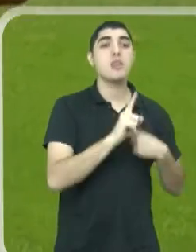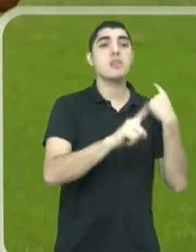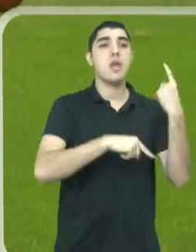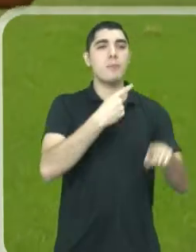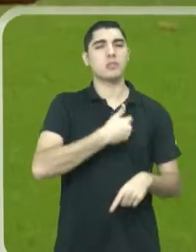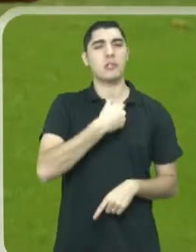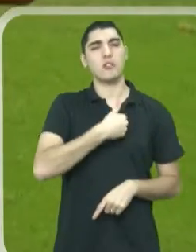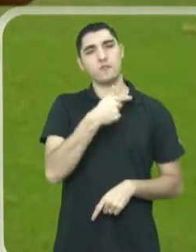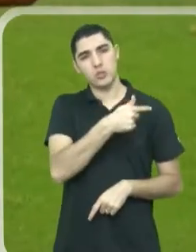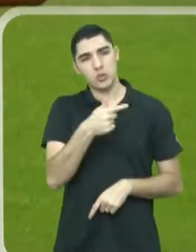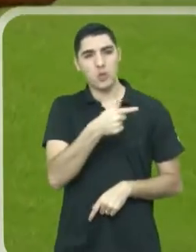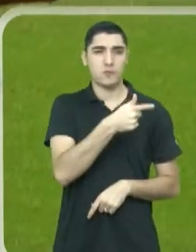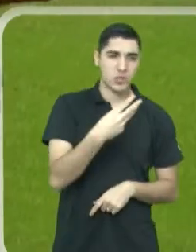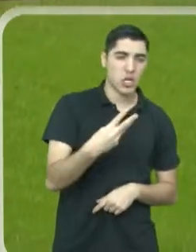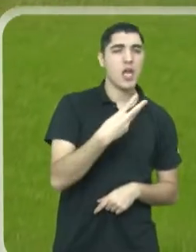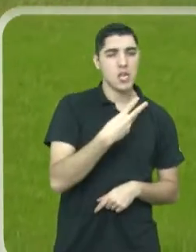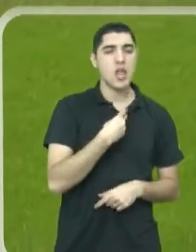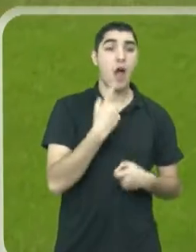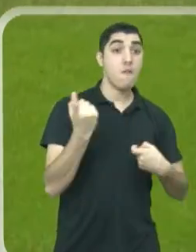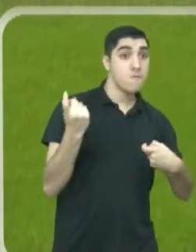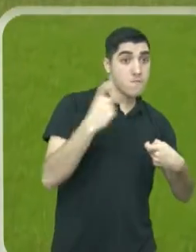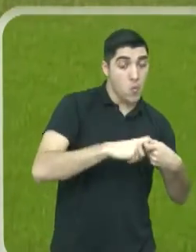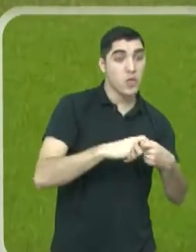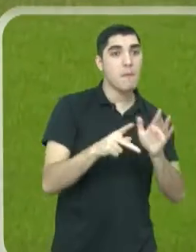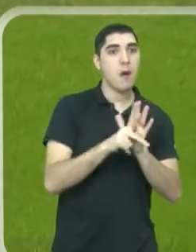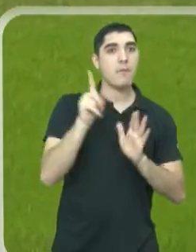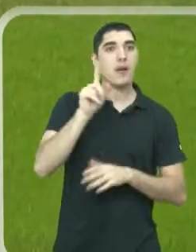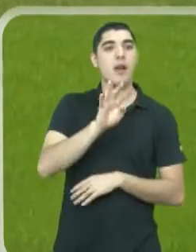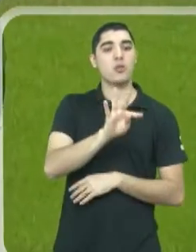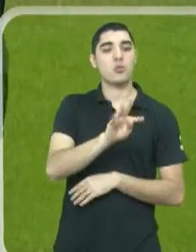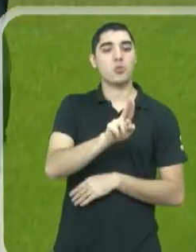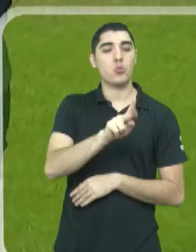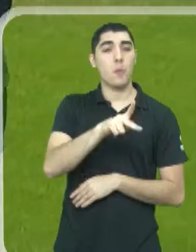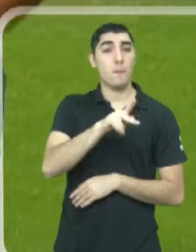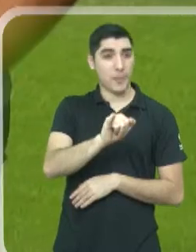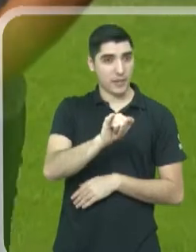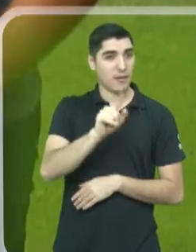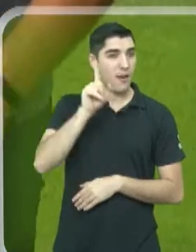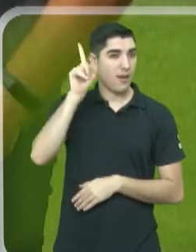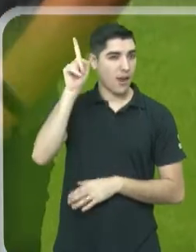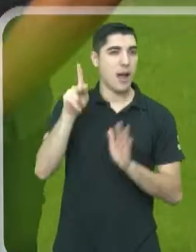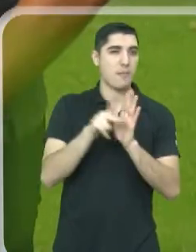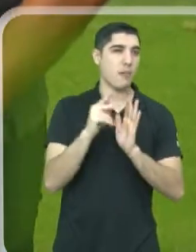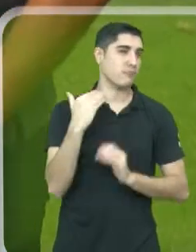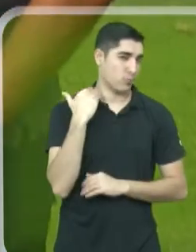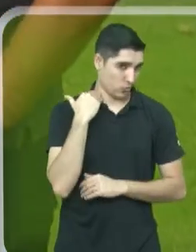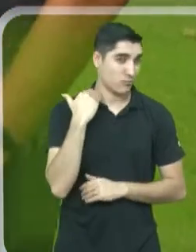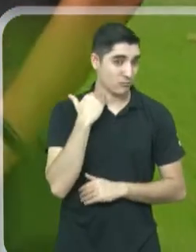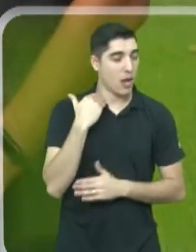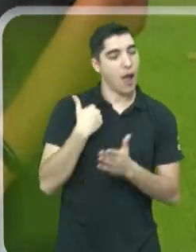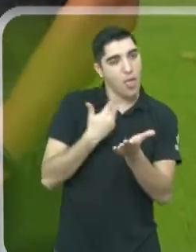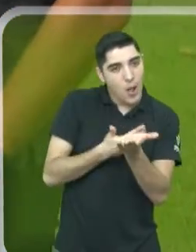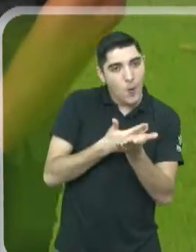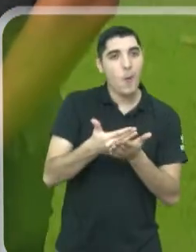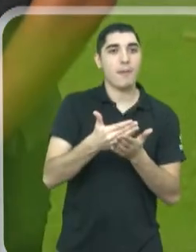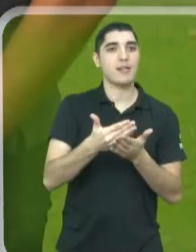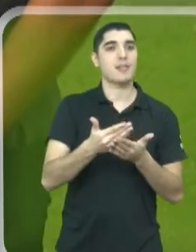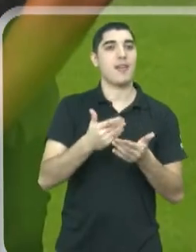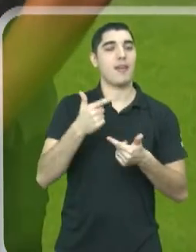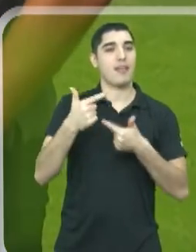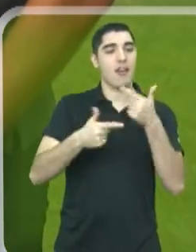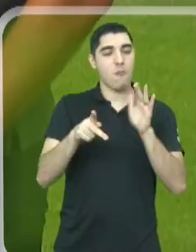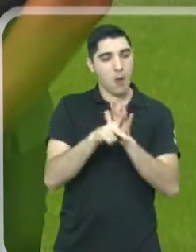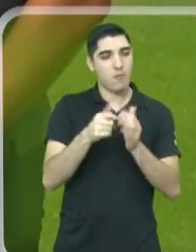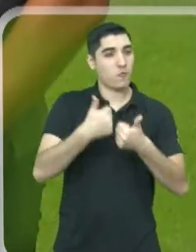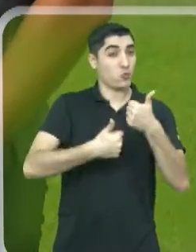realmente fui me profissionalizar lá no Tupi de Juiz de Fora e depois eu consegui dar uma sequência boa na minha carreira como atleta. E nos moldes